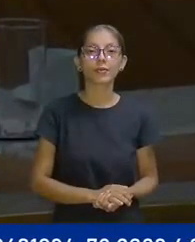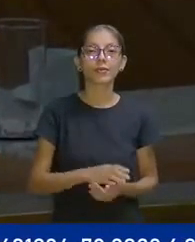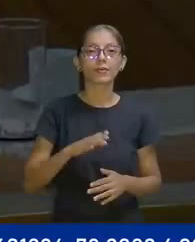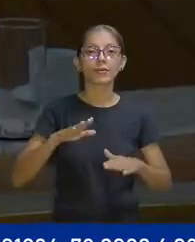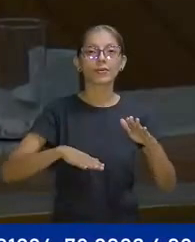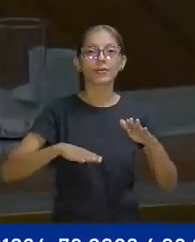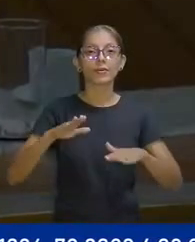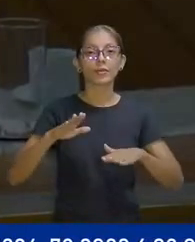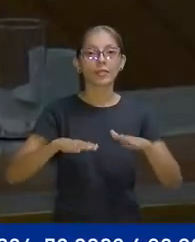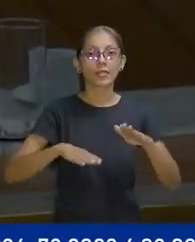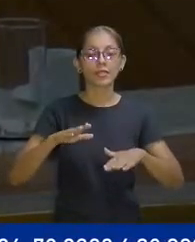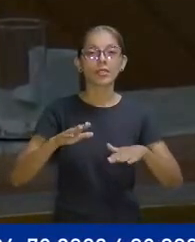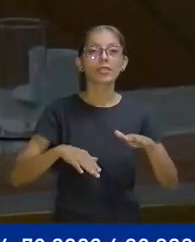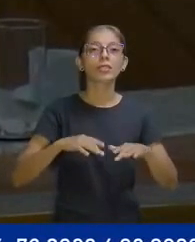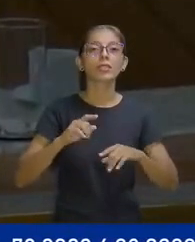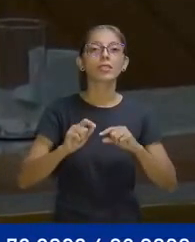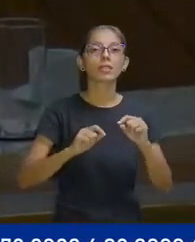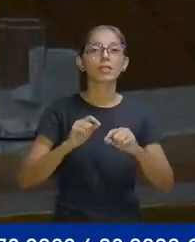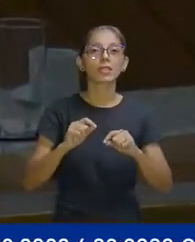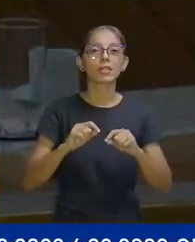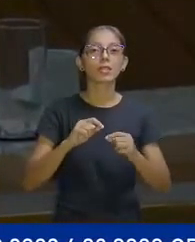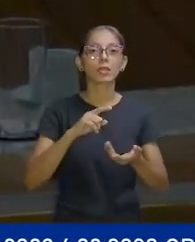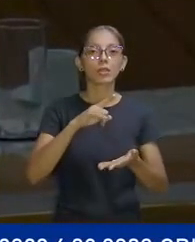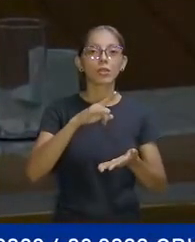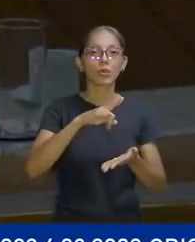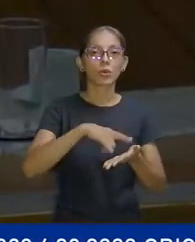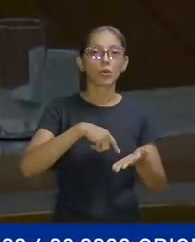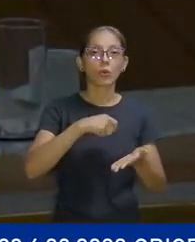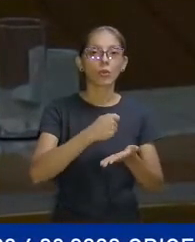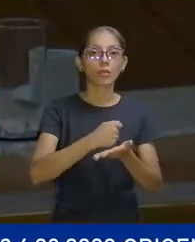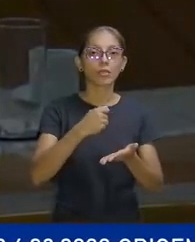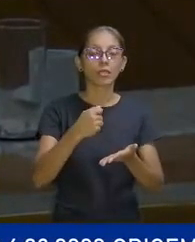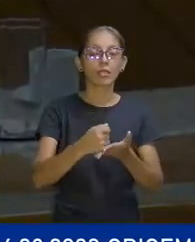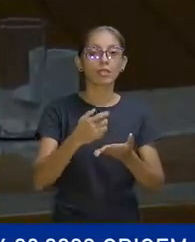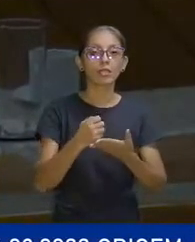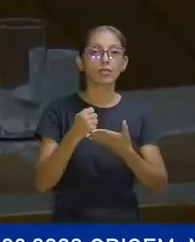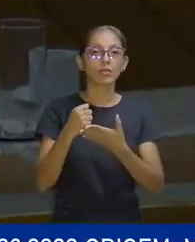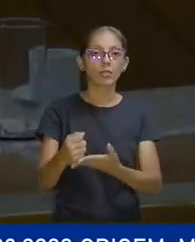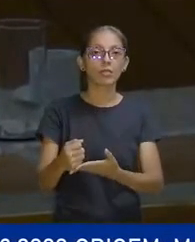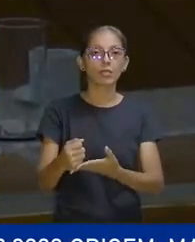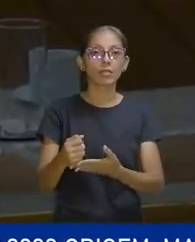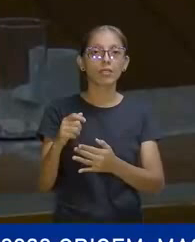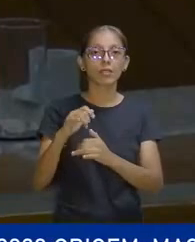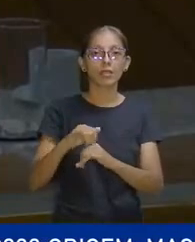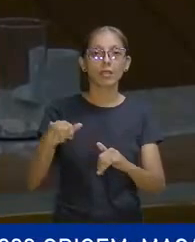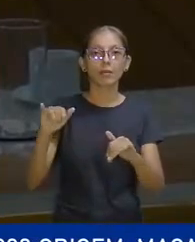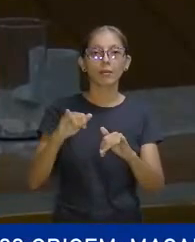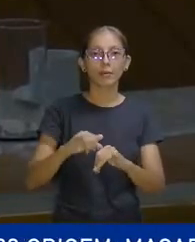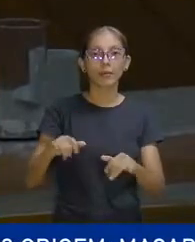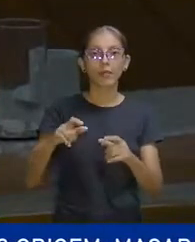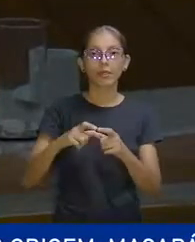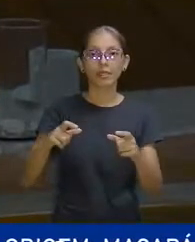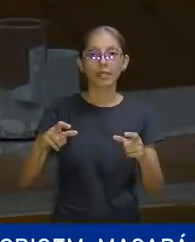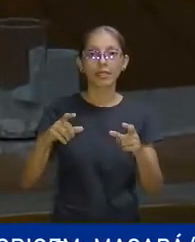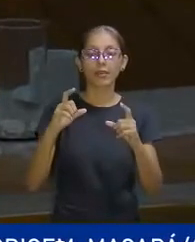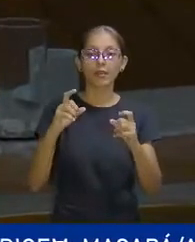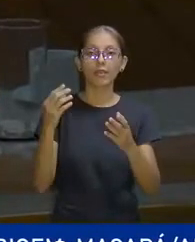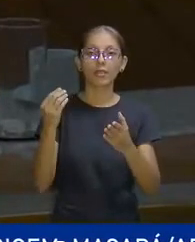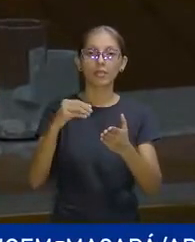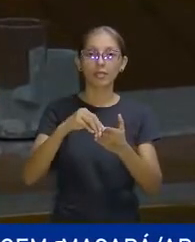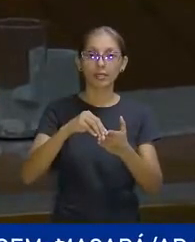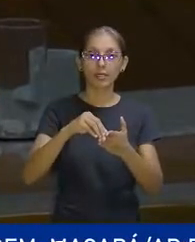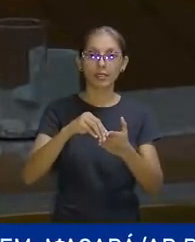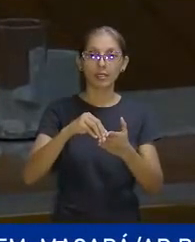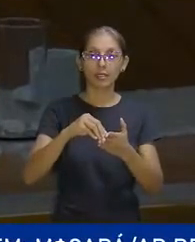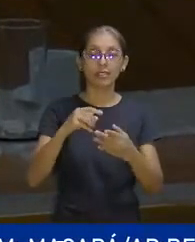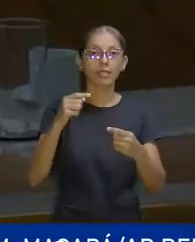o que saiu aqui, no caso, os contratos de coordenador de campanha, ID número tal e ID número tal, não